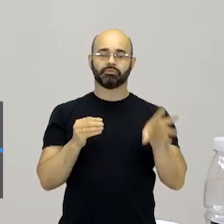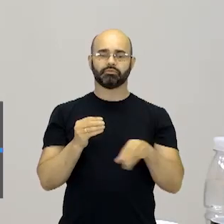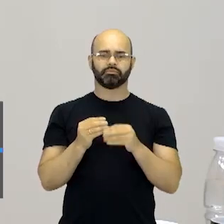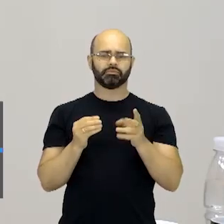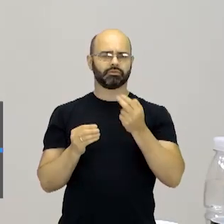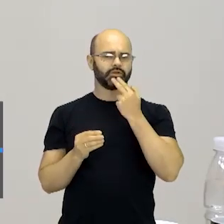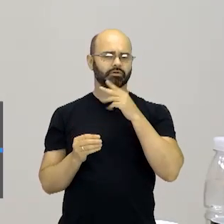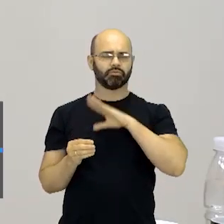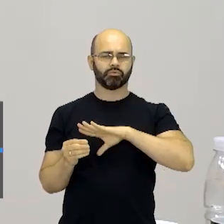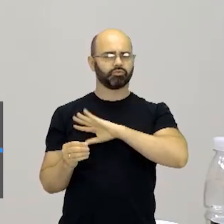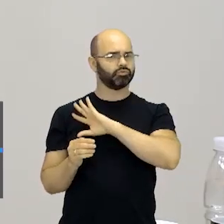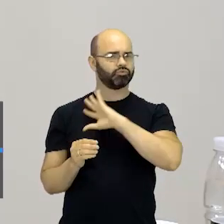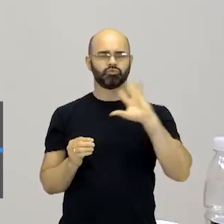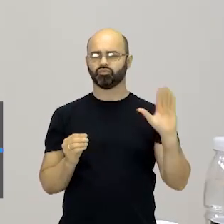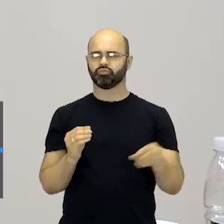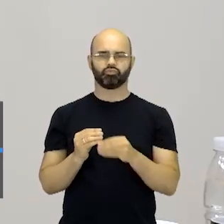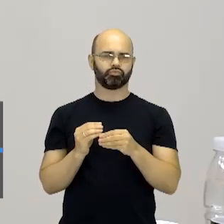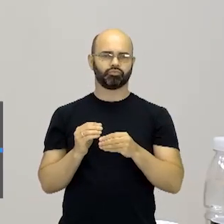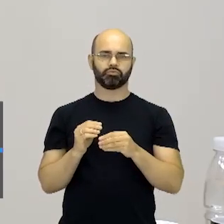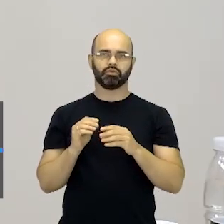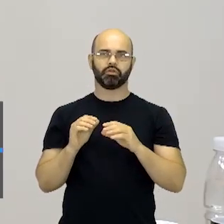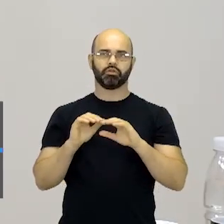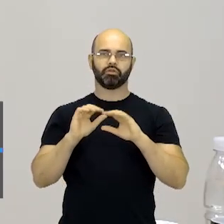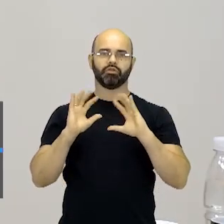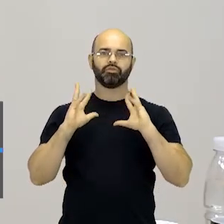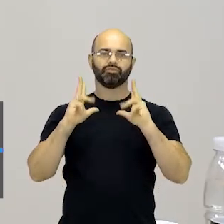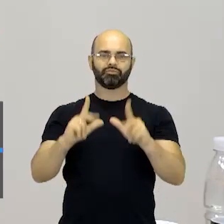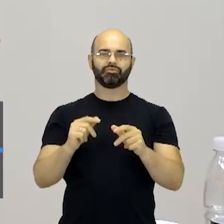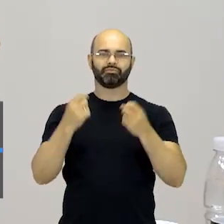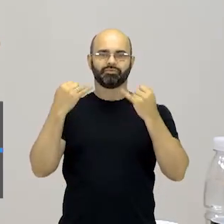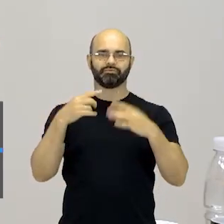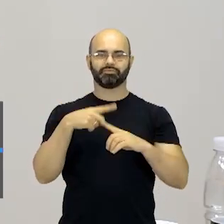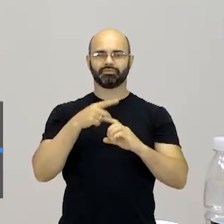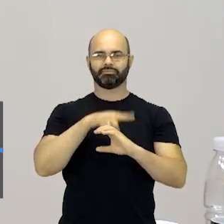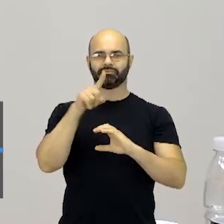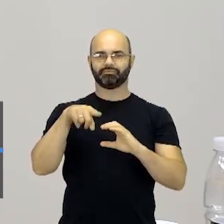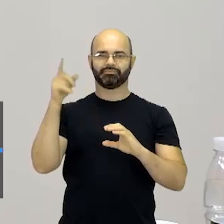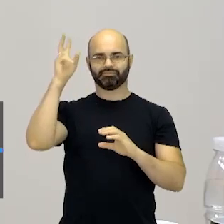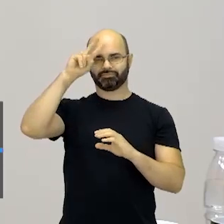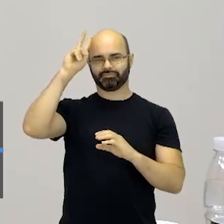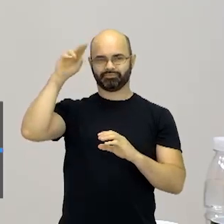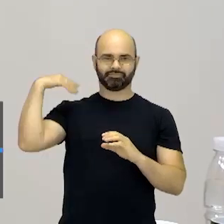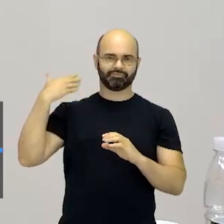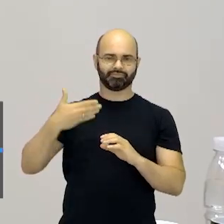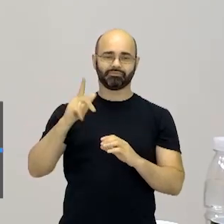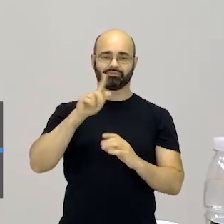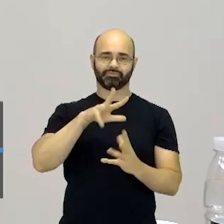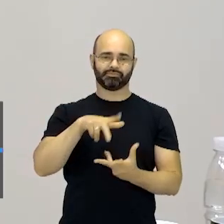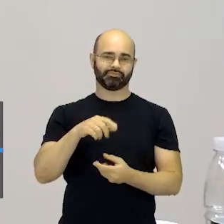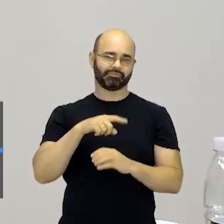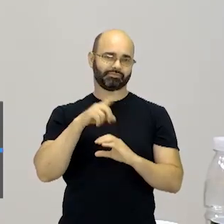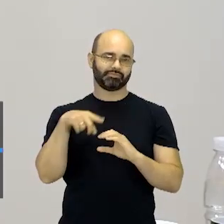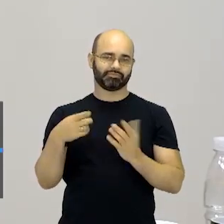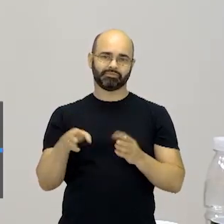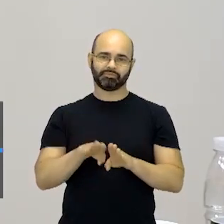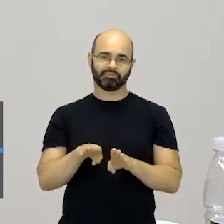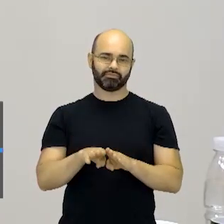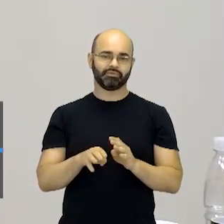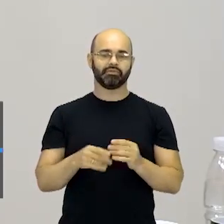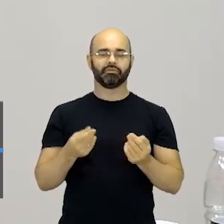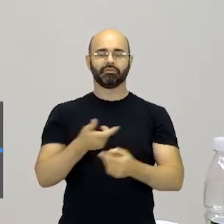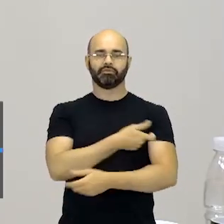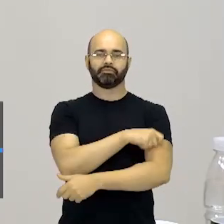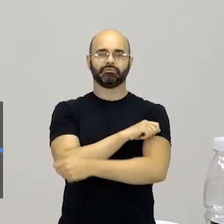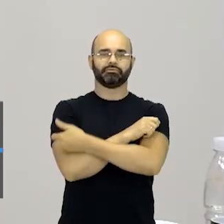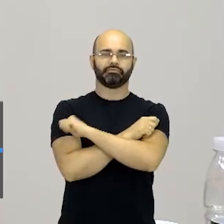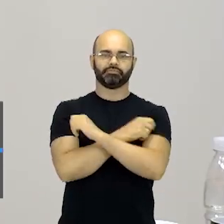portuguesa, mas nós estudamos tudo, porque vamos falar sobre essa a ciência, né, história como ciência, geografia como ciência, e também, né, que tem aí mão na